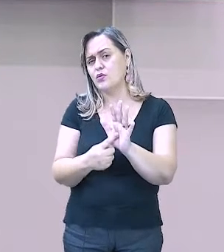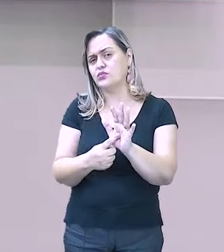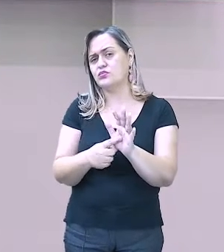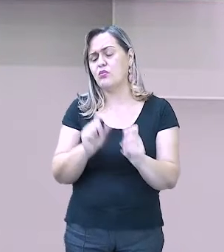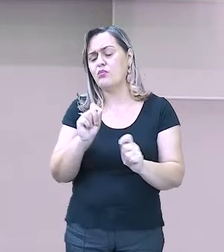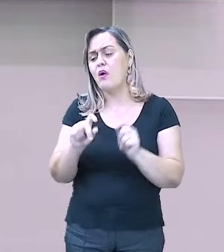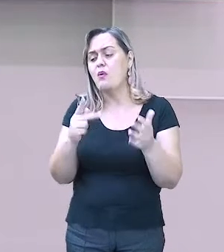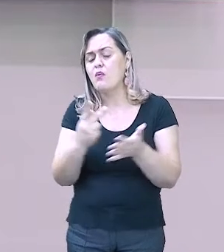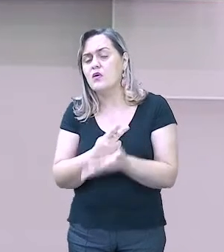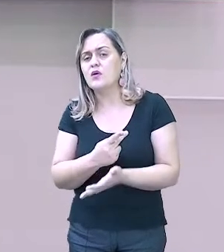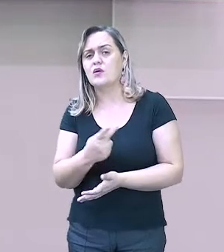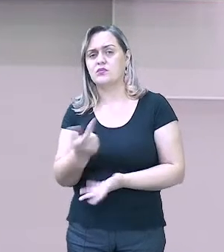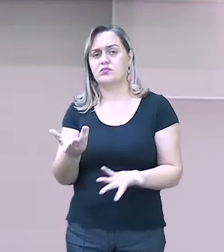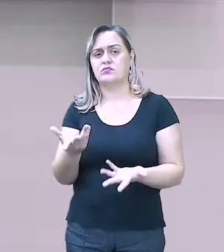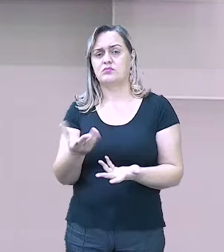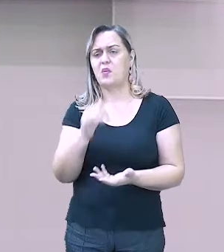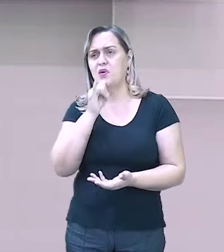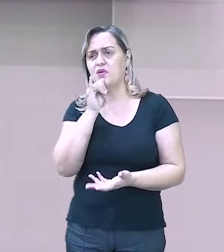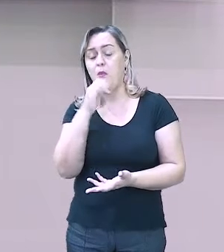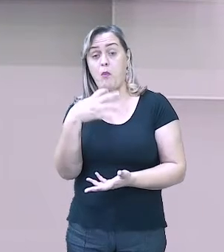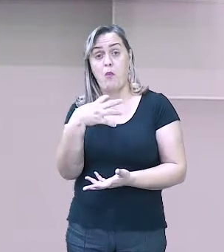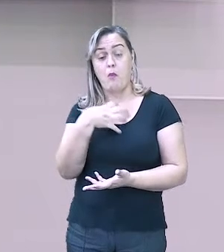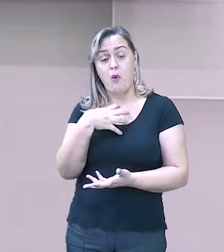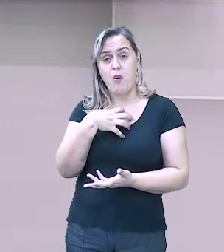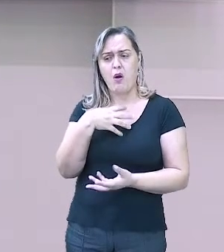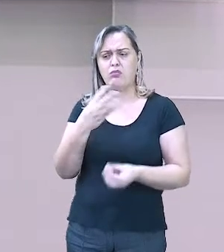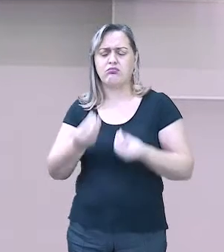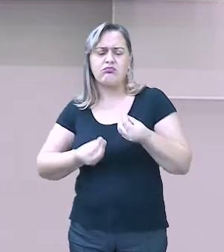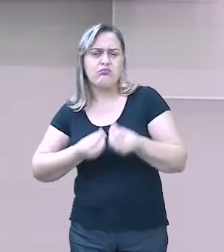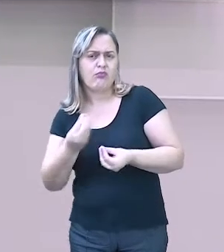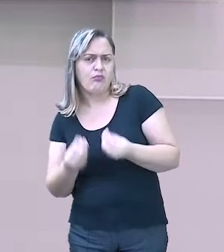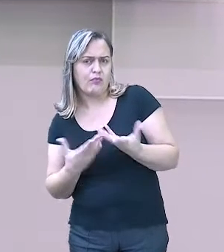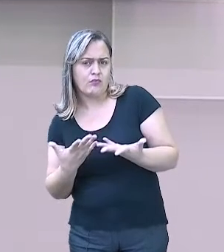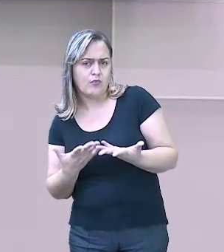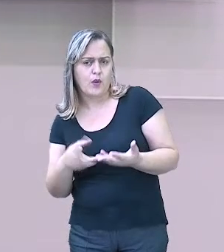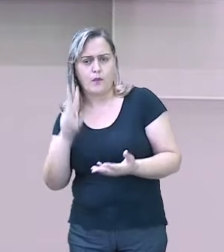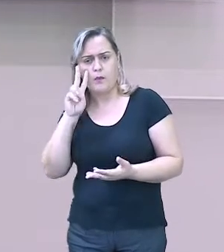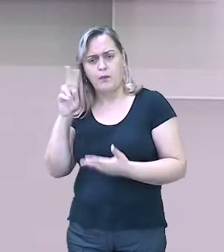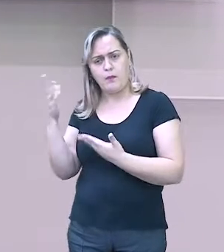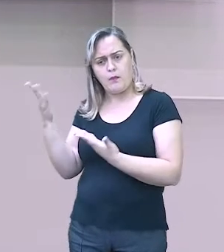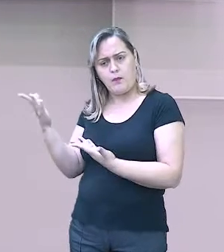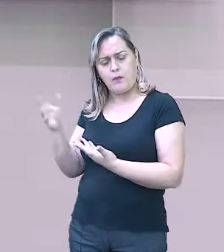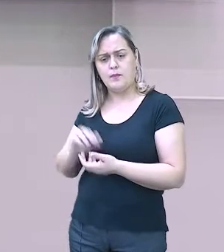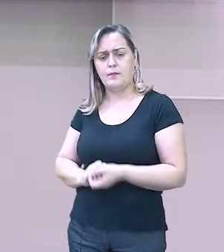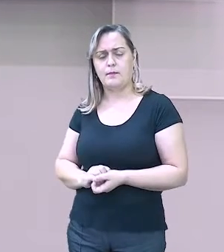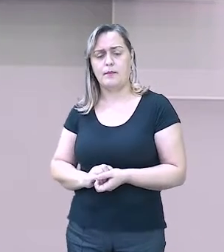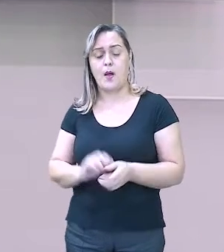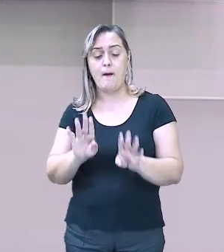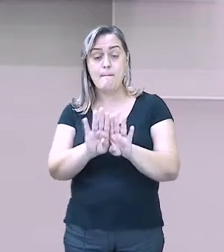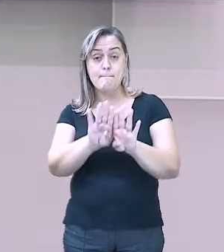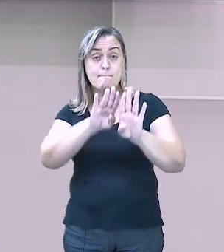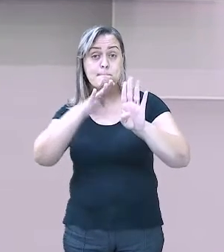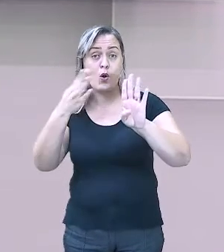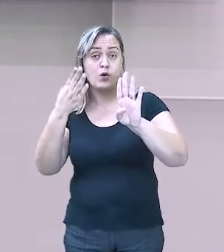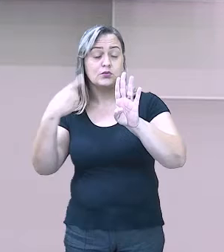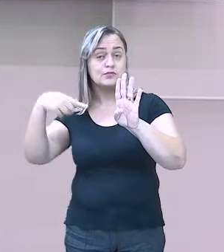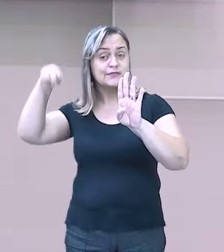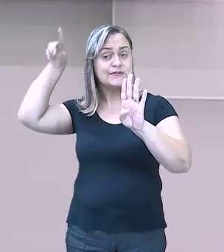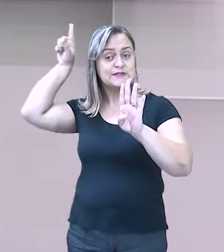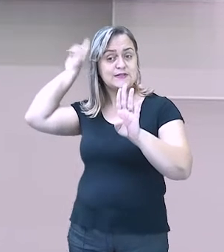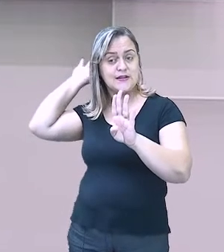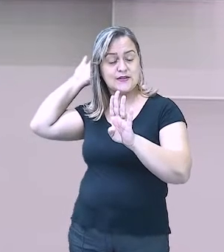o modo, com o jeito. É mais ou menos assim, ó. Porta de trás. De trás.